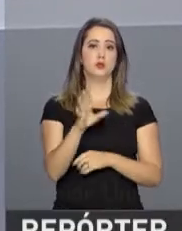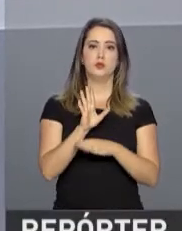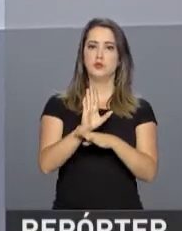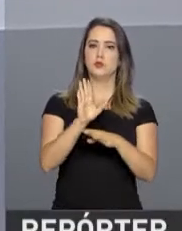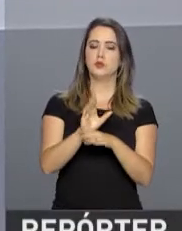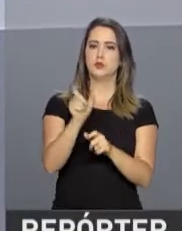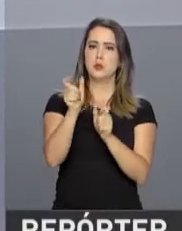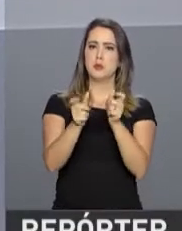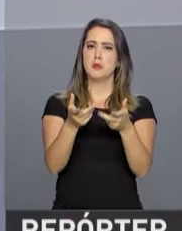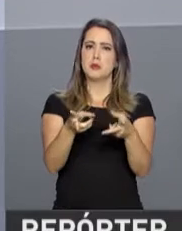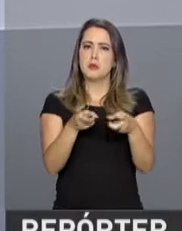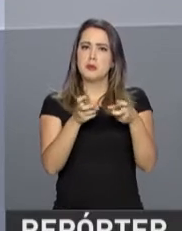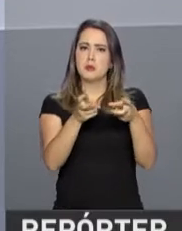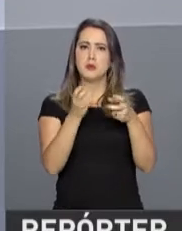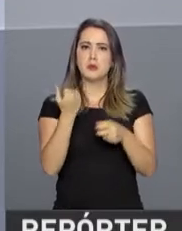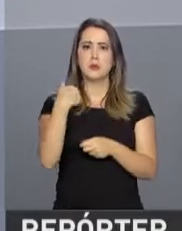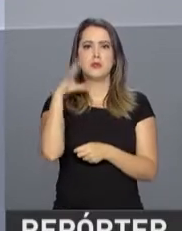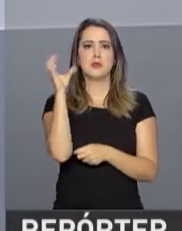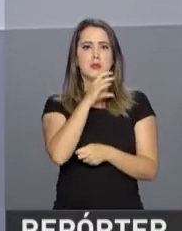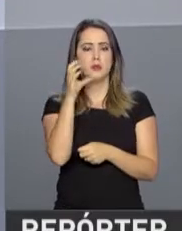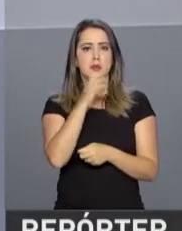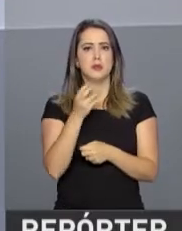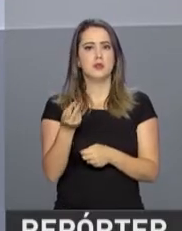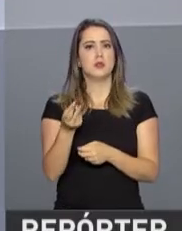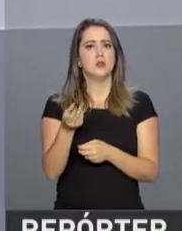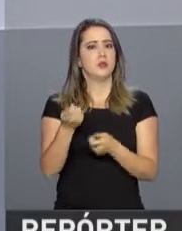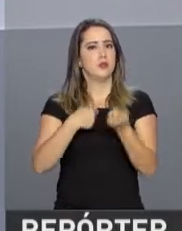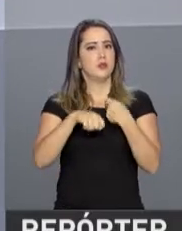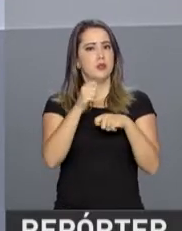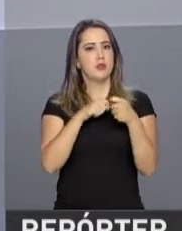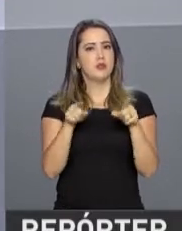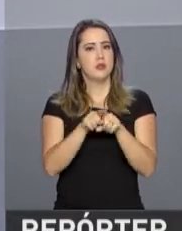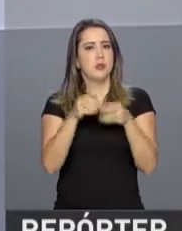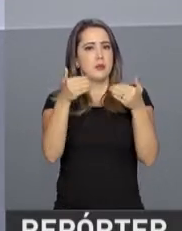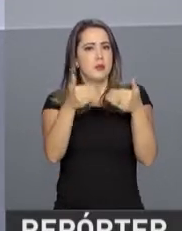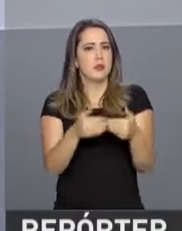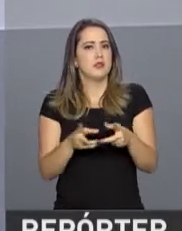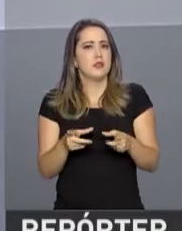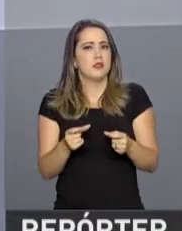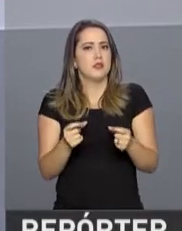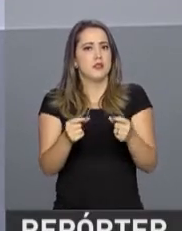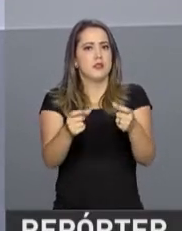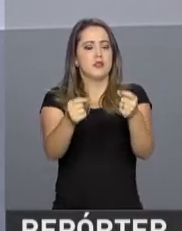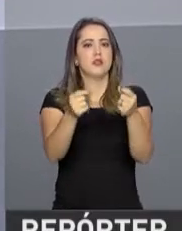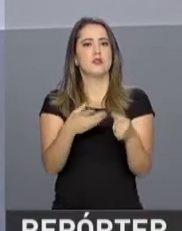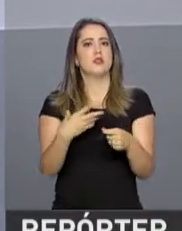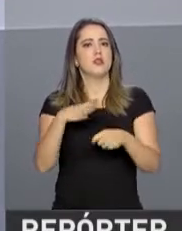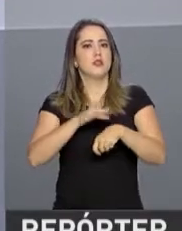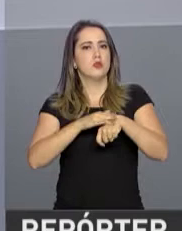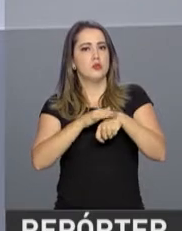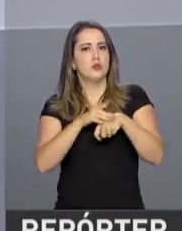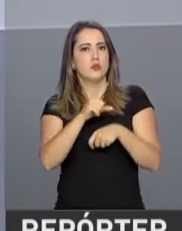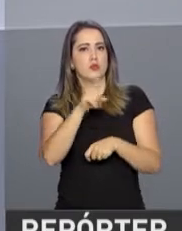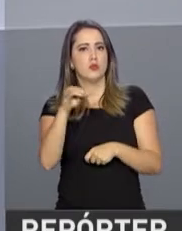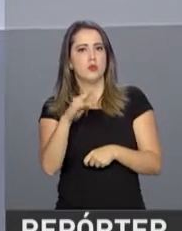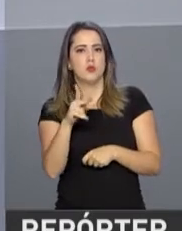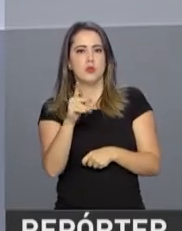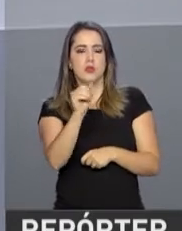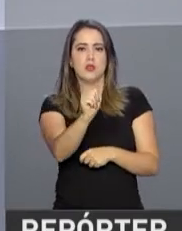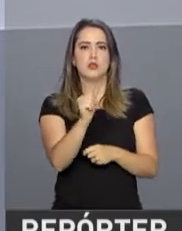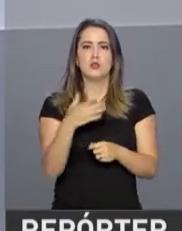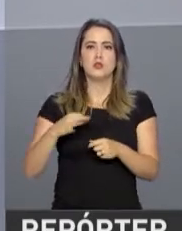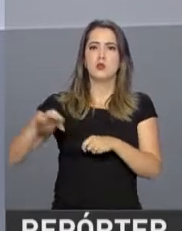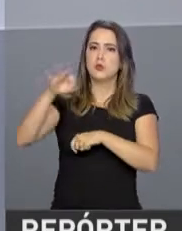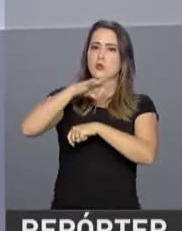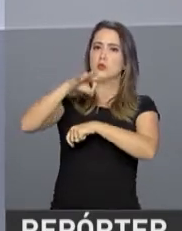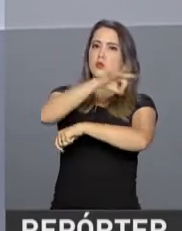que vai ajudar a identificar de forma mais rápida e econômica a presença de vírus da dengue seca e chikungunya e mosquitos aedes